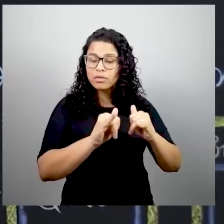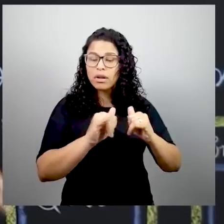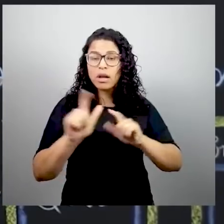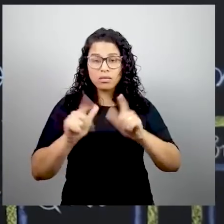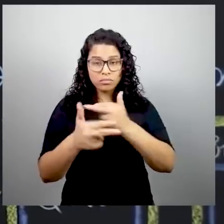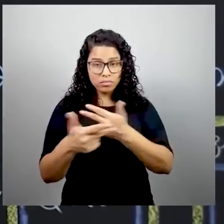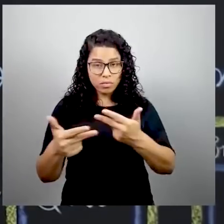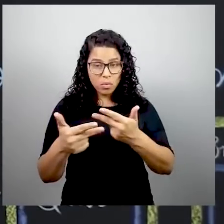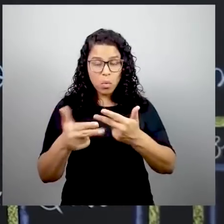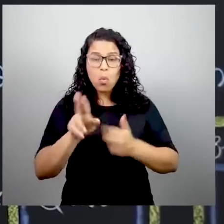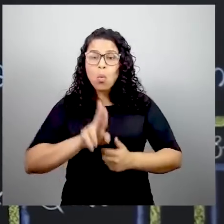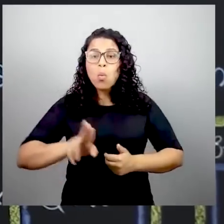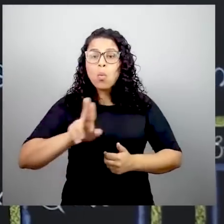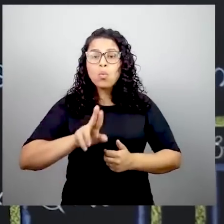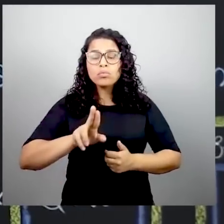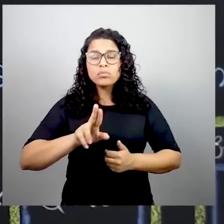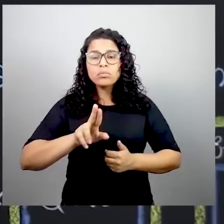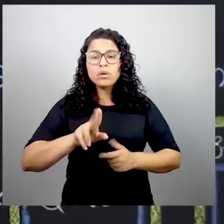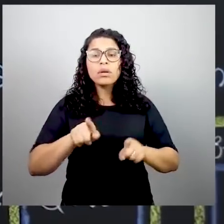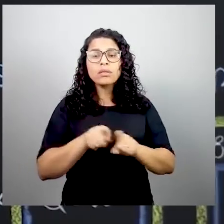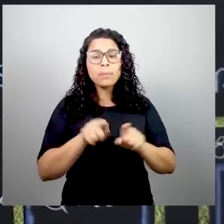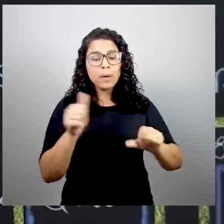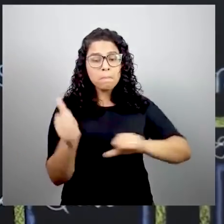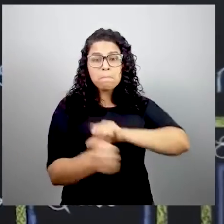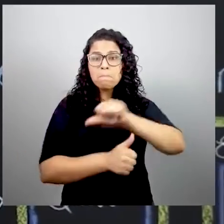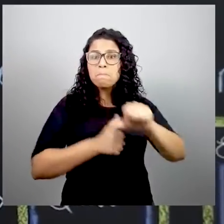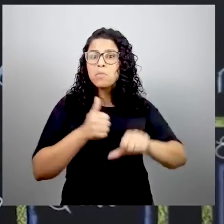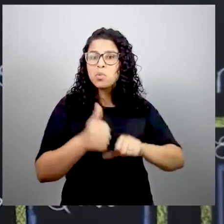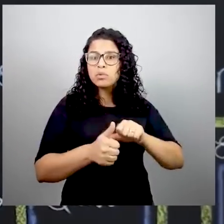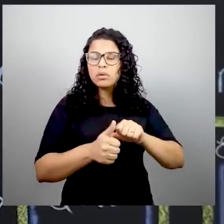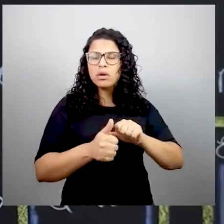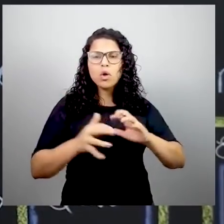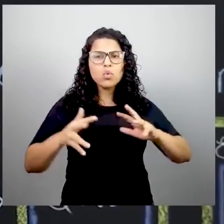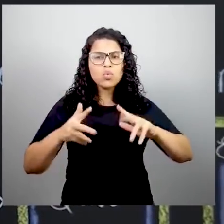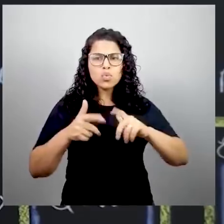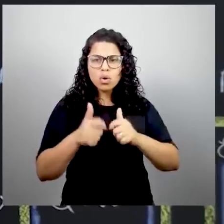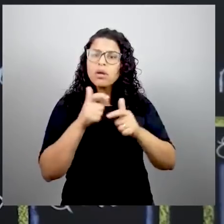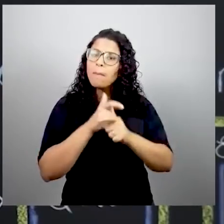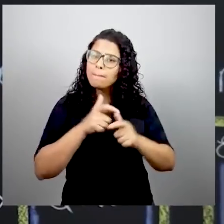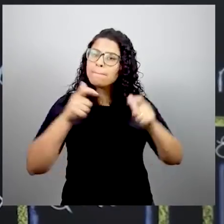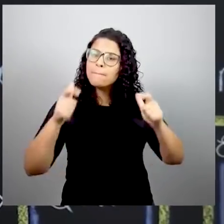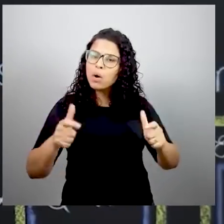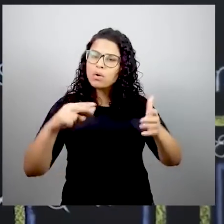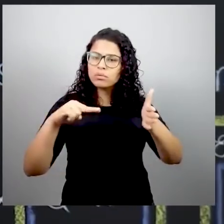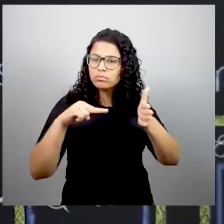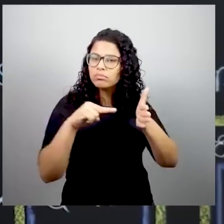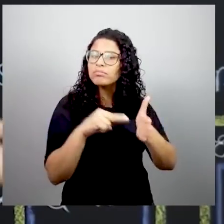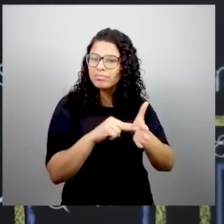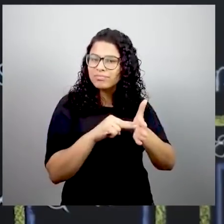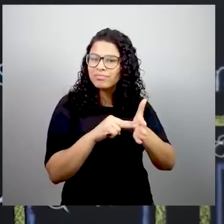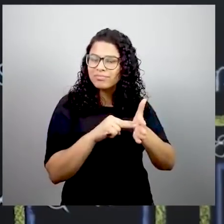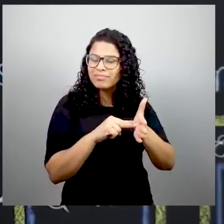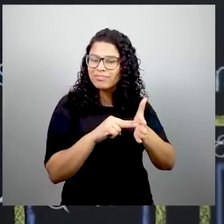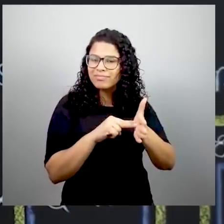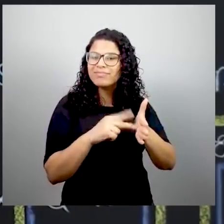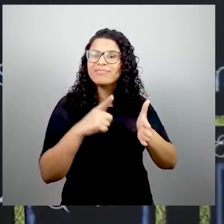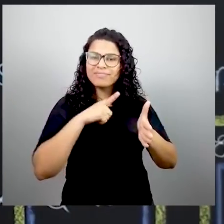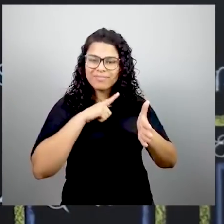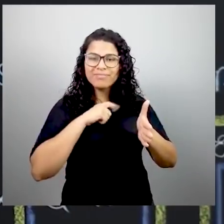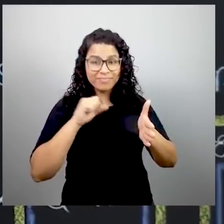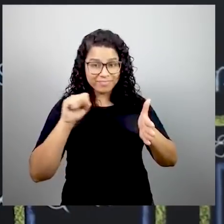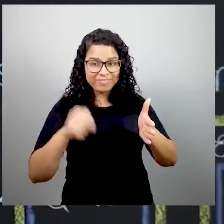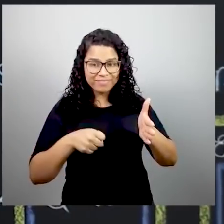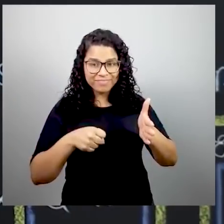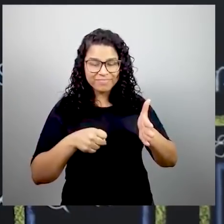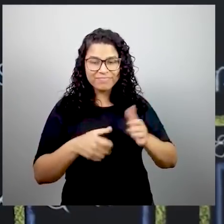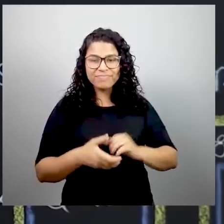vai transformar em uma outra coisa. Todos eles não são ligados aí na tomada ou assim, no máximo, às vezes uma bateria. De